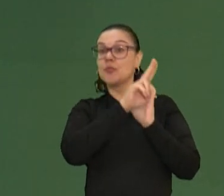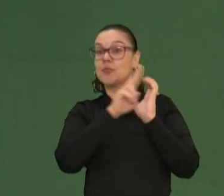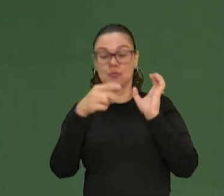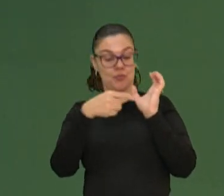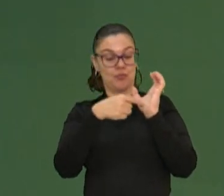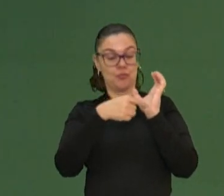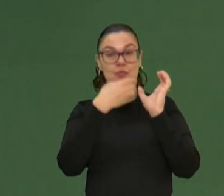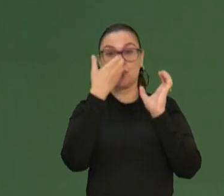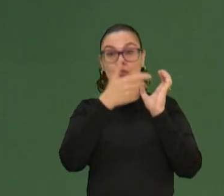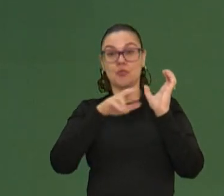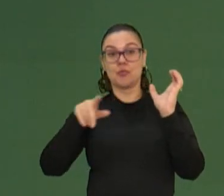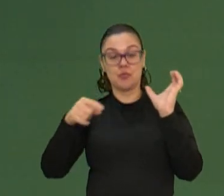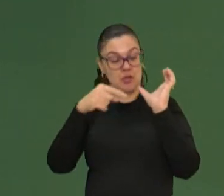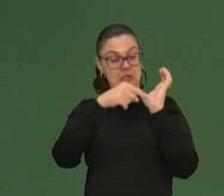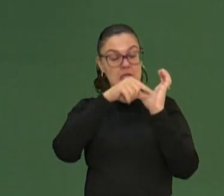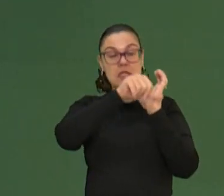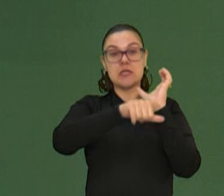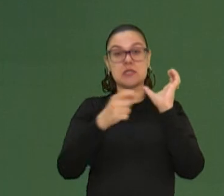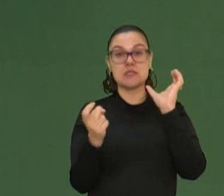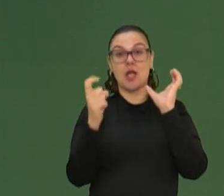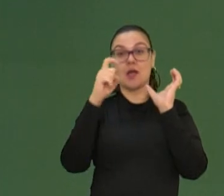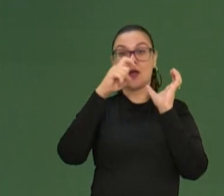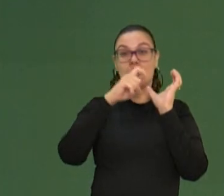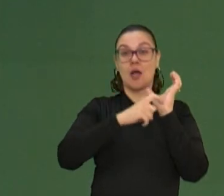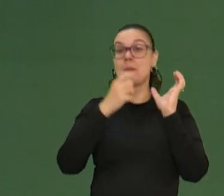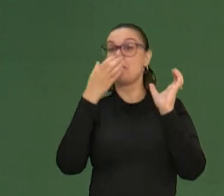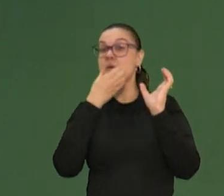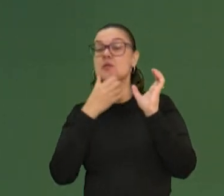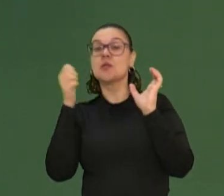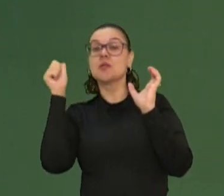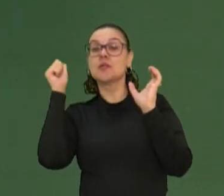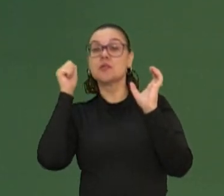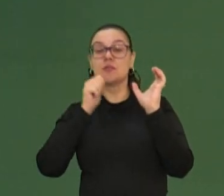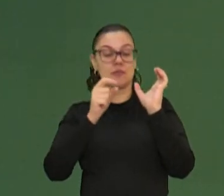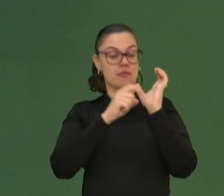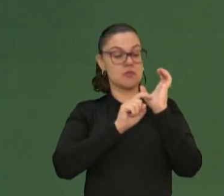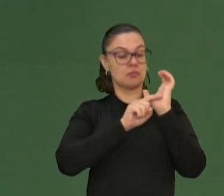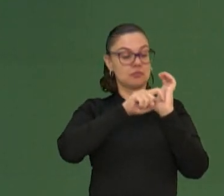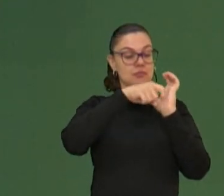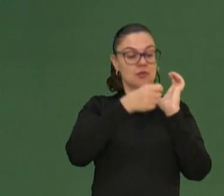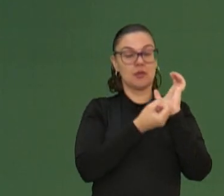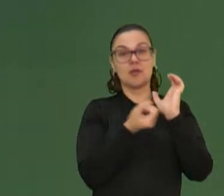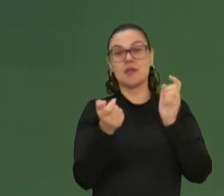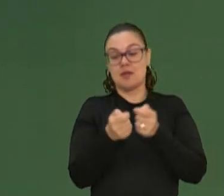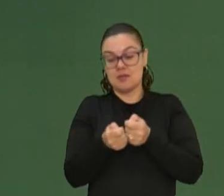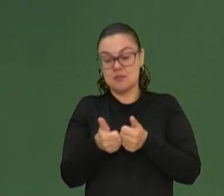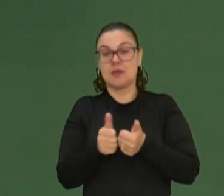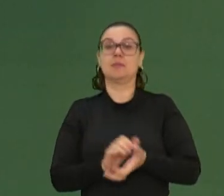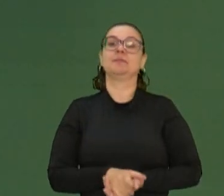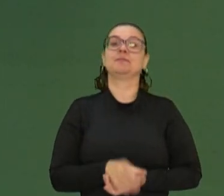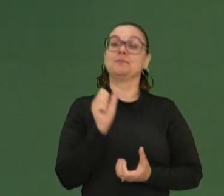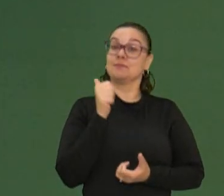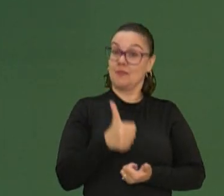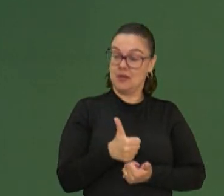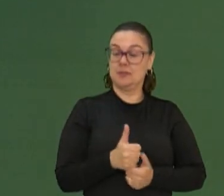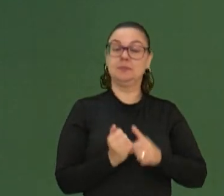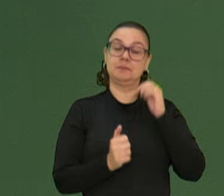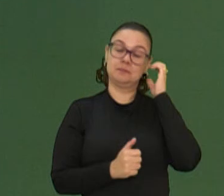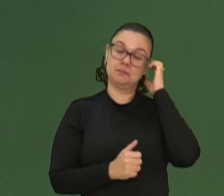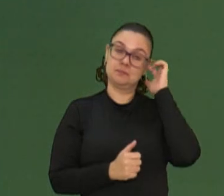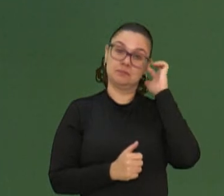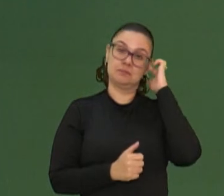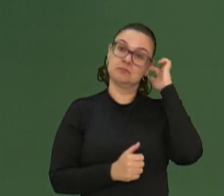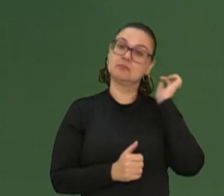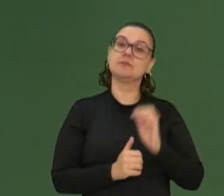essa fecundação entre células masculinas e femininas que vai dar origem ao embrião e à semente. Combinado? Aqui olhando